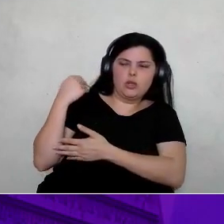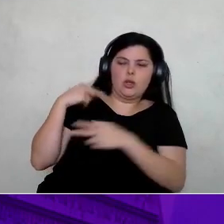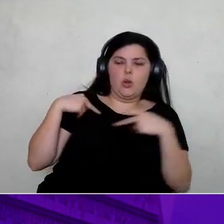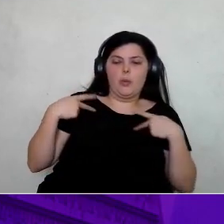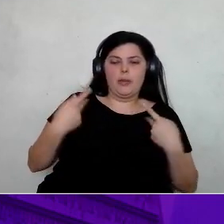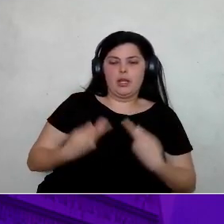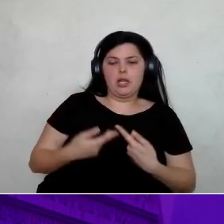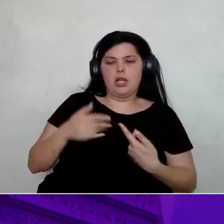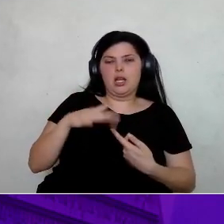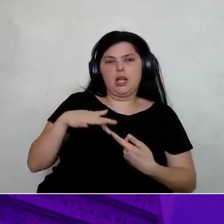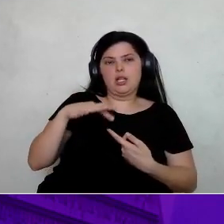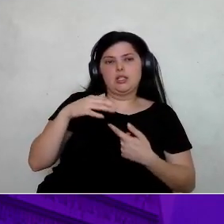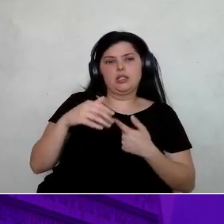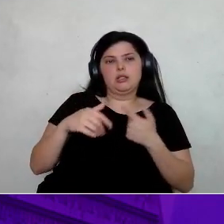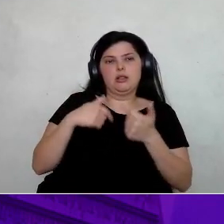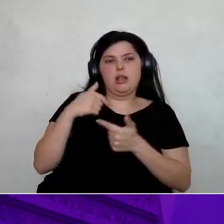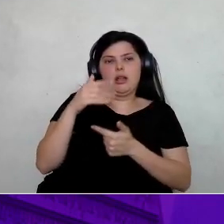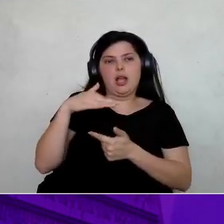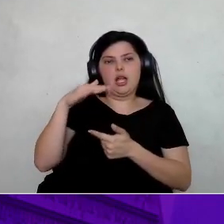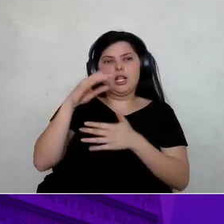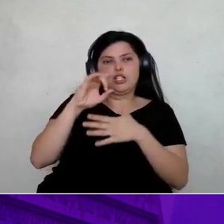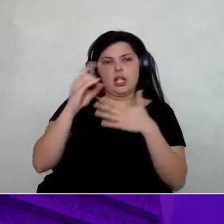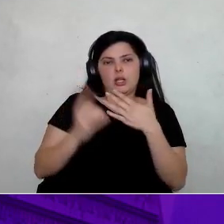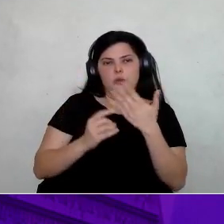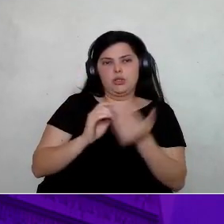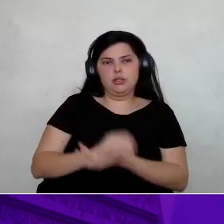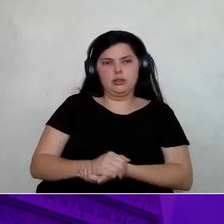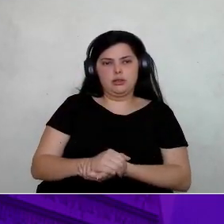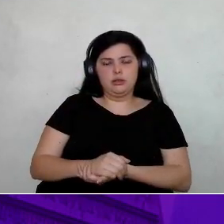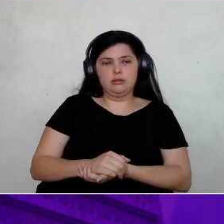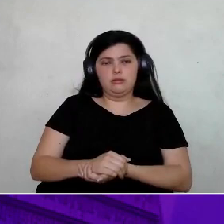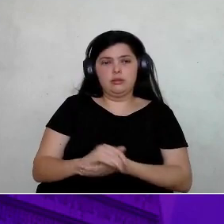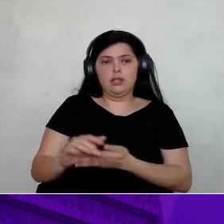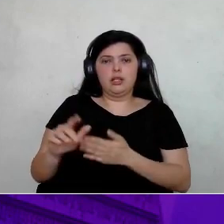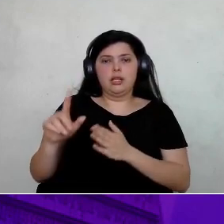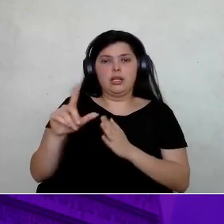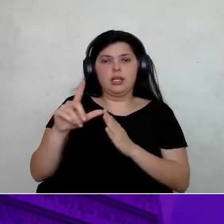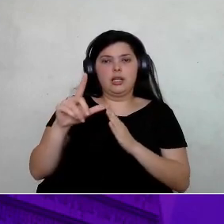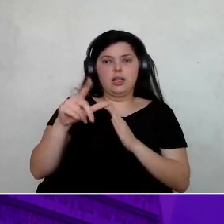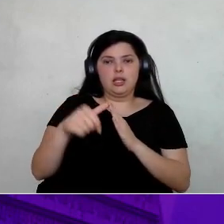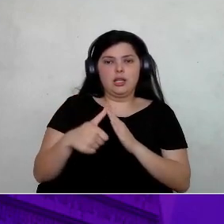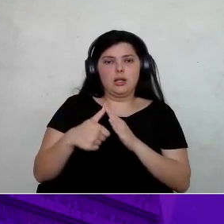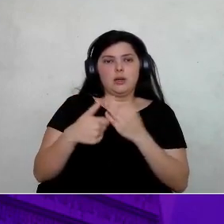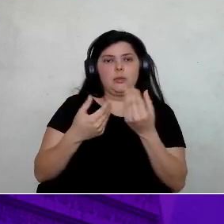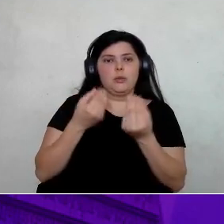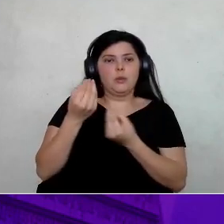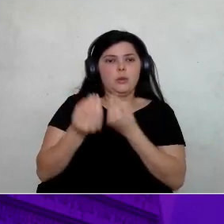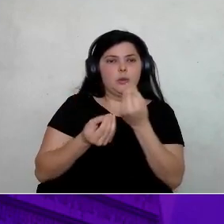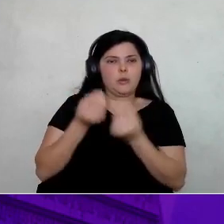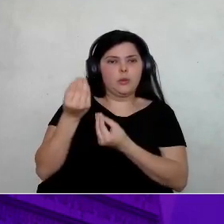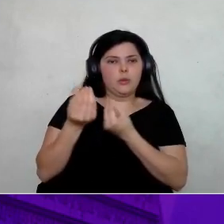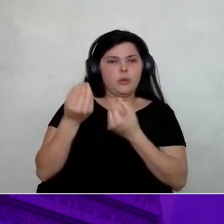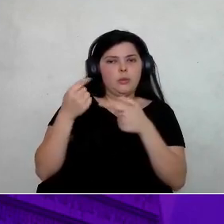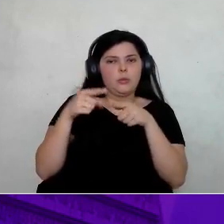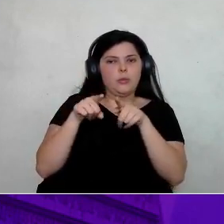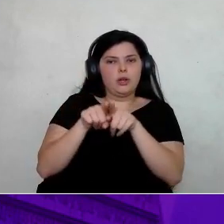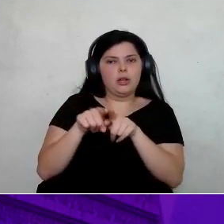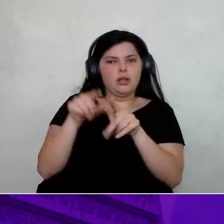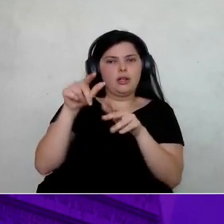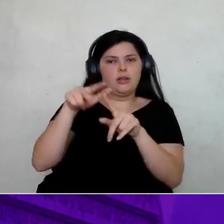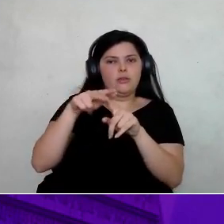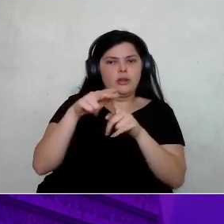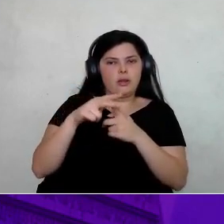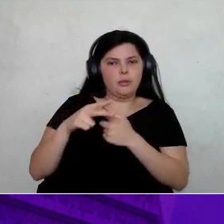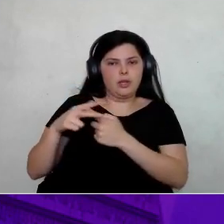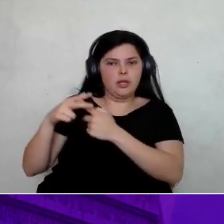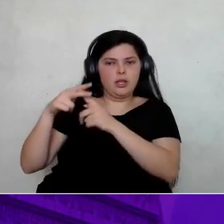vem trabalhando ali com a parte de dados. Depois, a gente vai falar do como é que a gente integra todas essas ferramentas. Eu vou